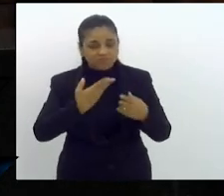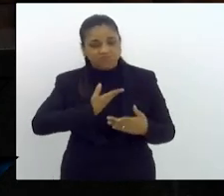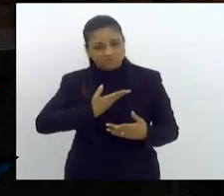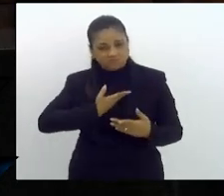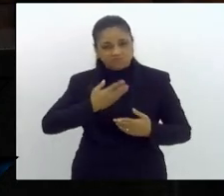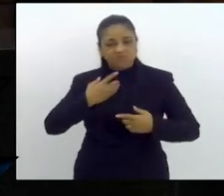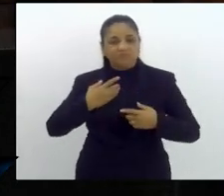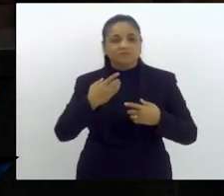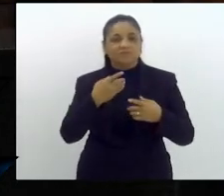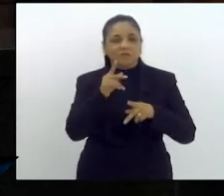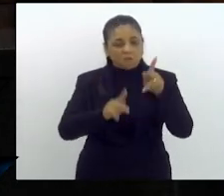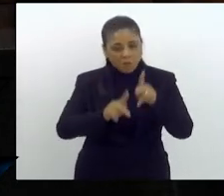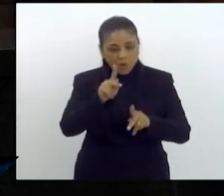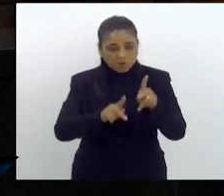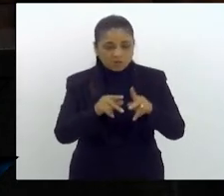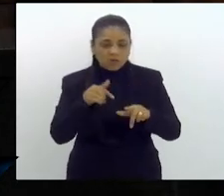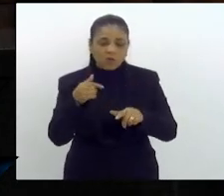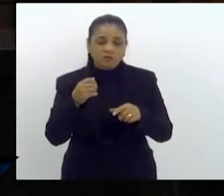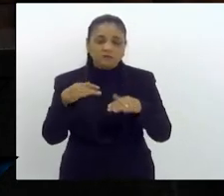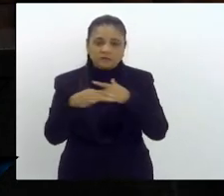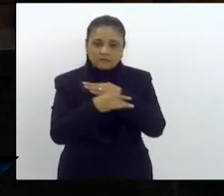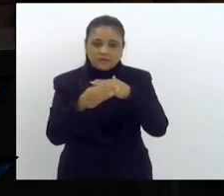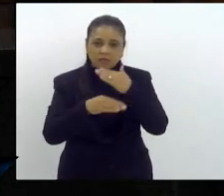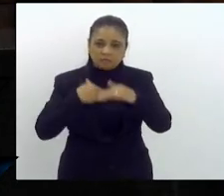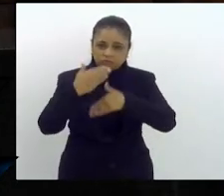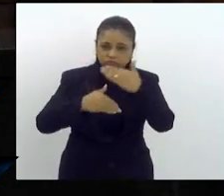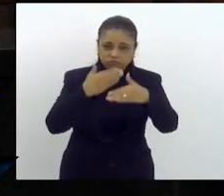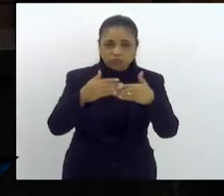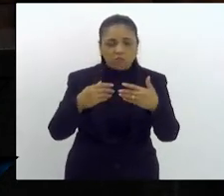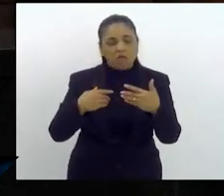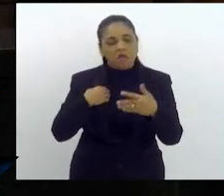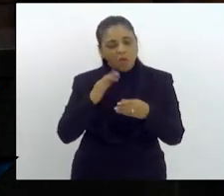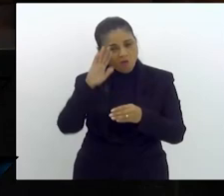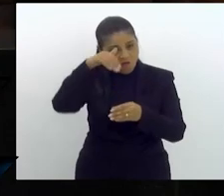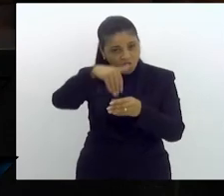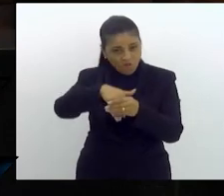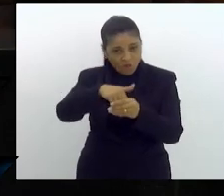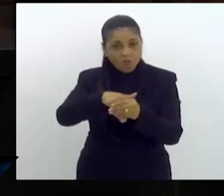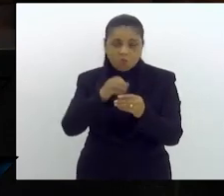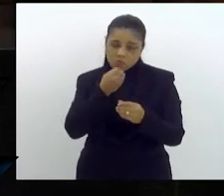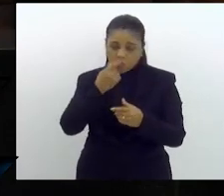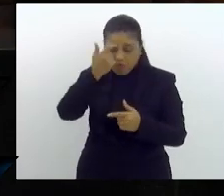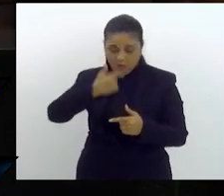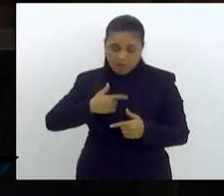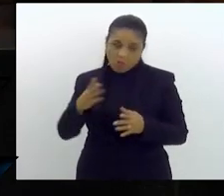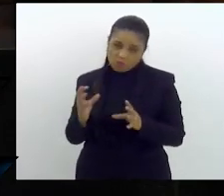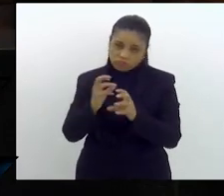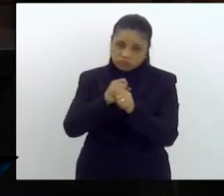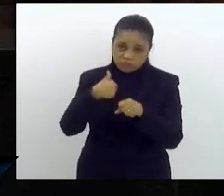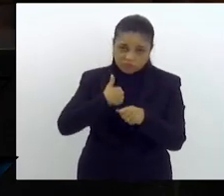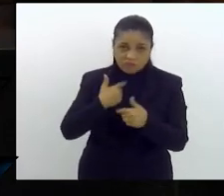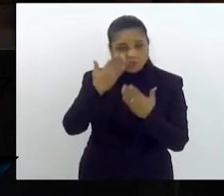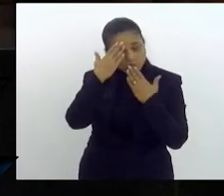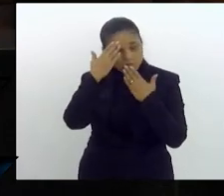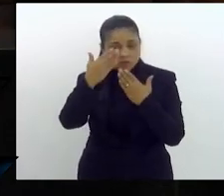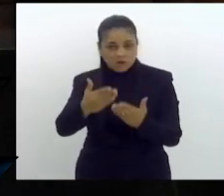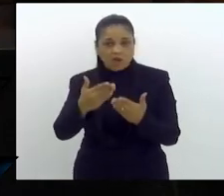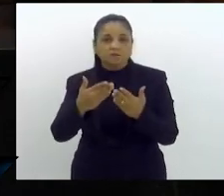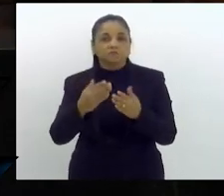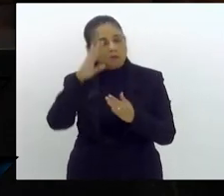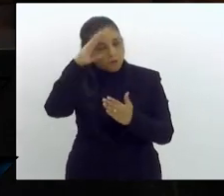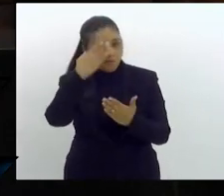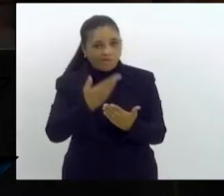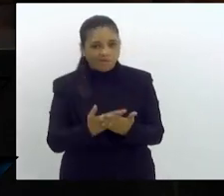construíram comigo lá na cidade que me fizeram lá muito bem votado em Areal e fico muito grato por essa